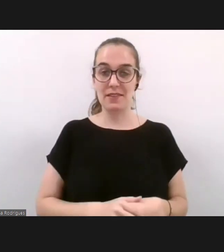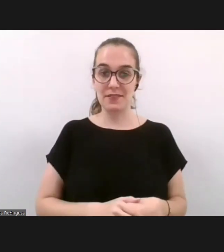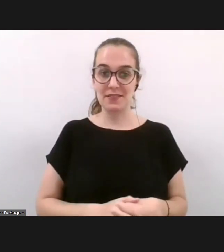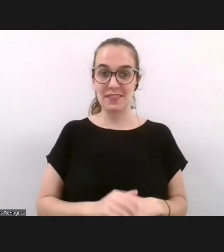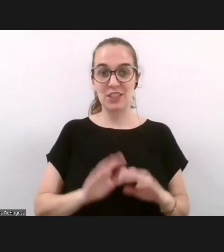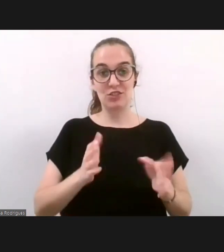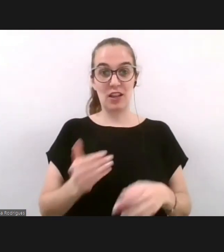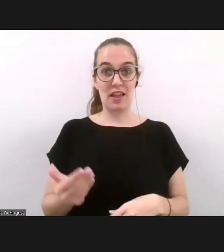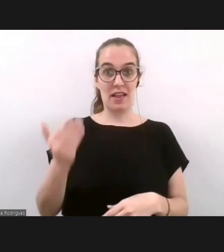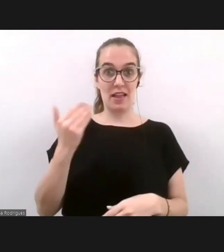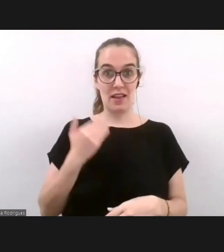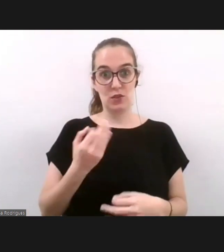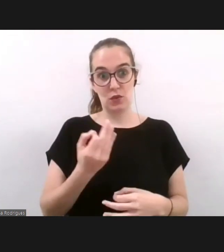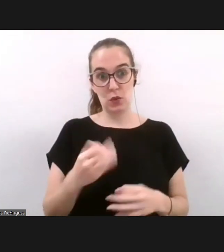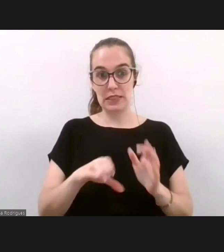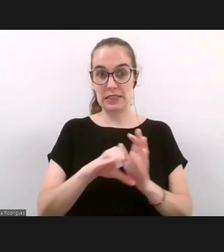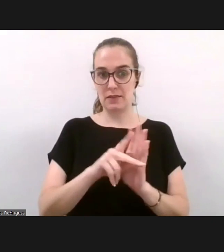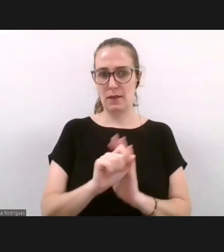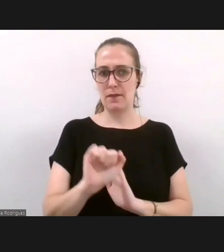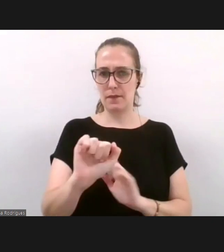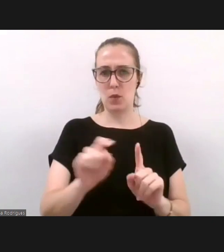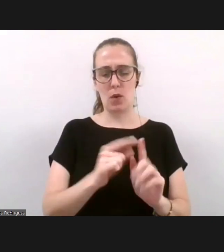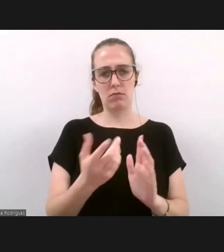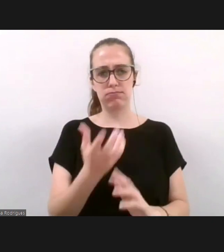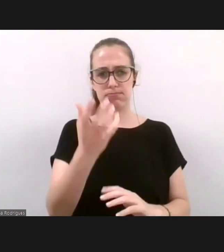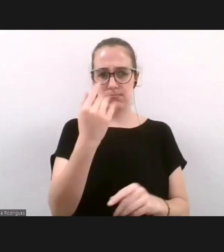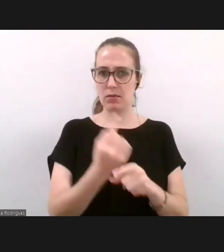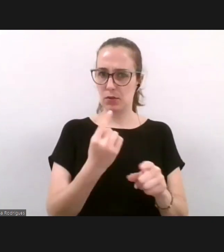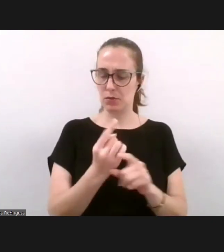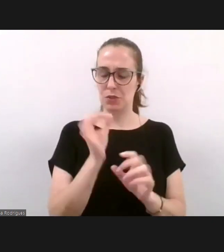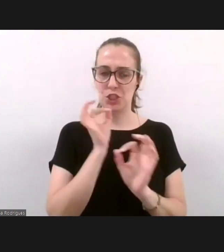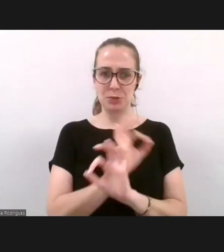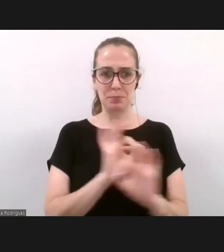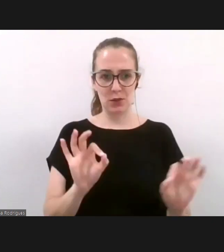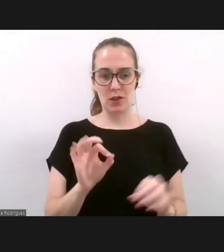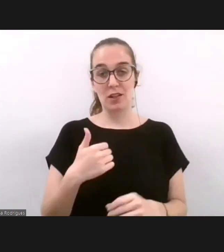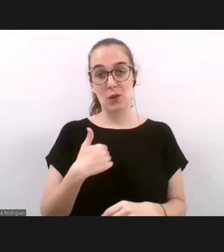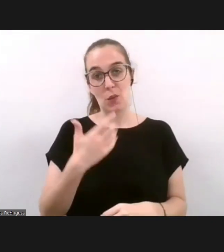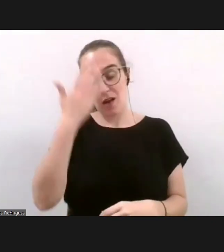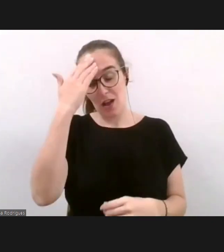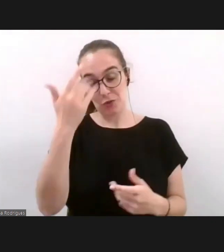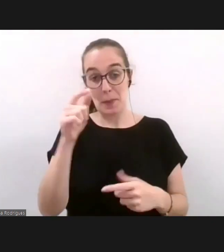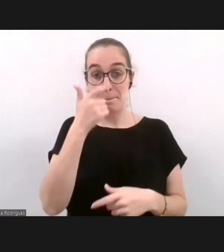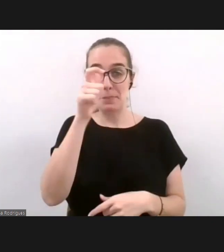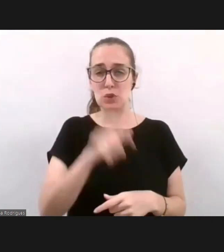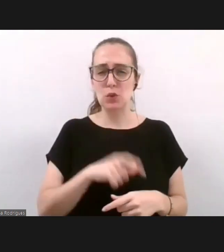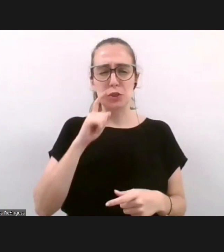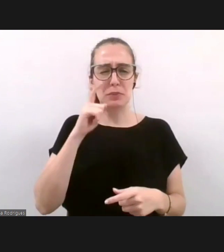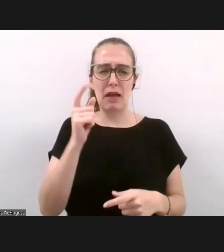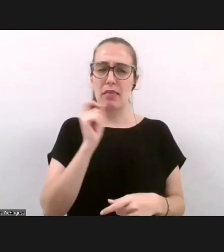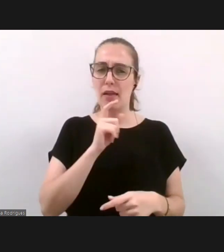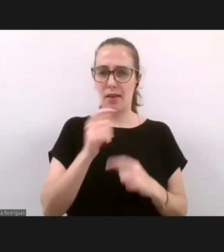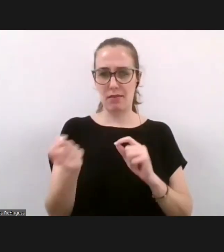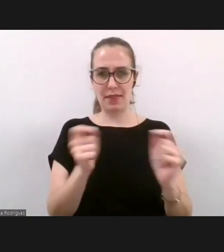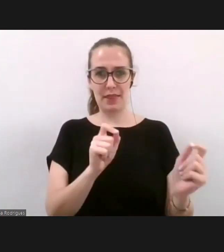dada nota do seu currículo, é um currículo excepcional e que, naturalmente, as qualifica de forma especial para este